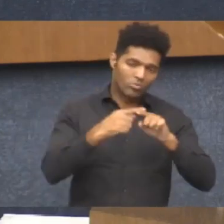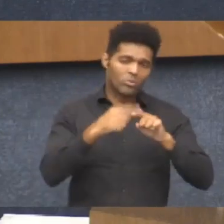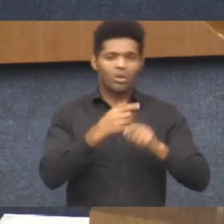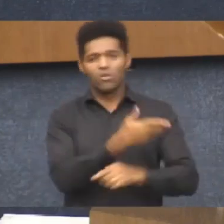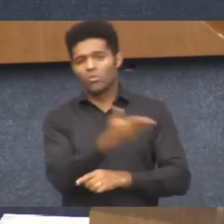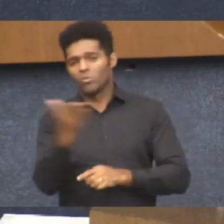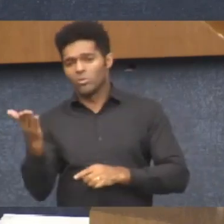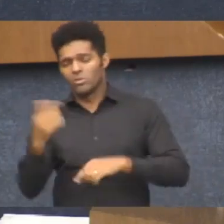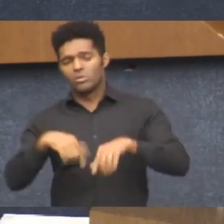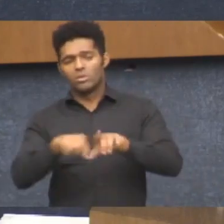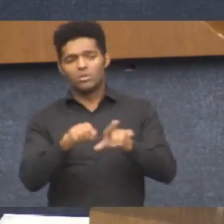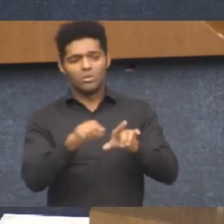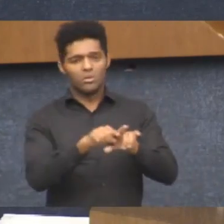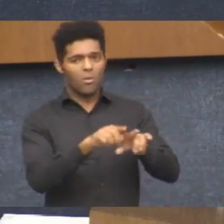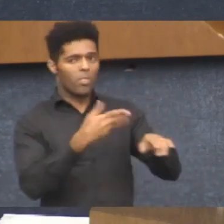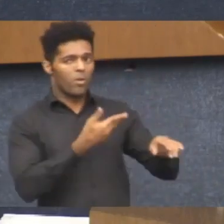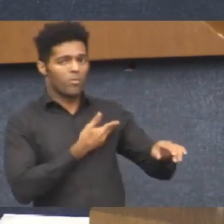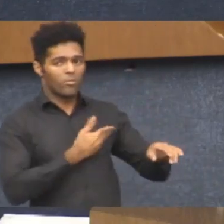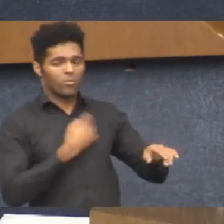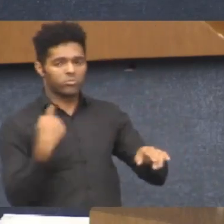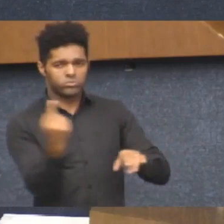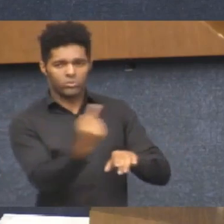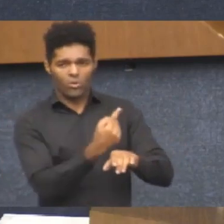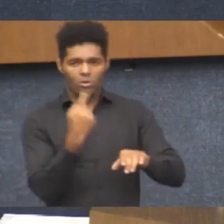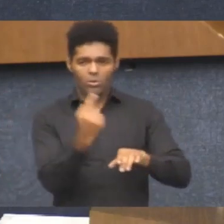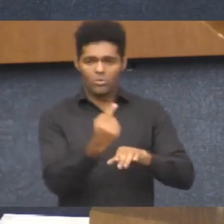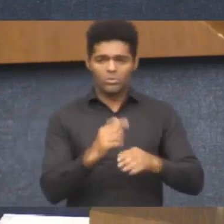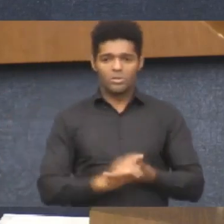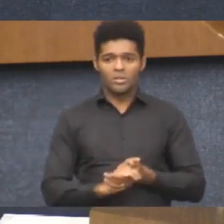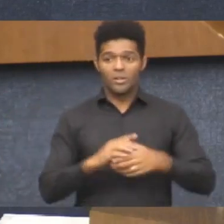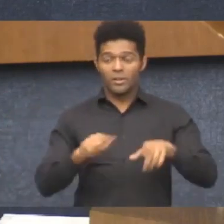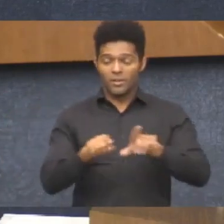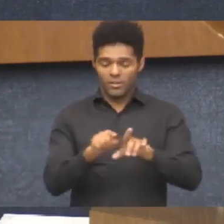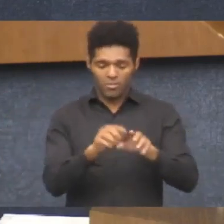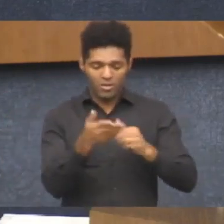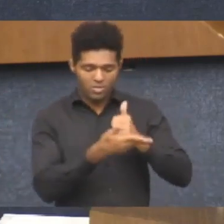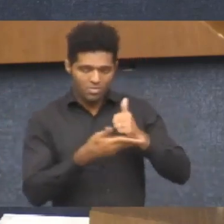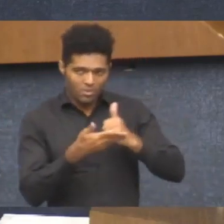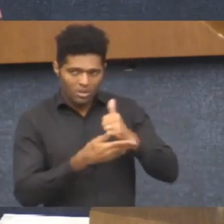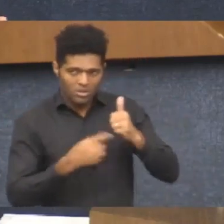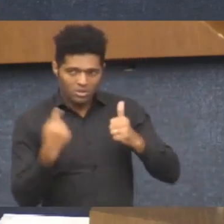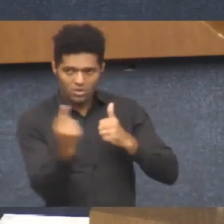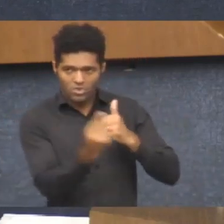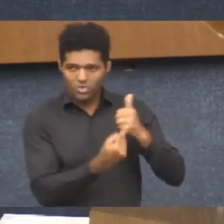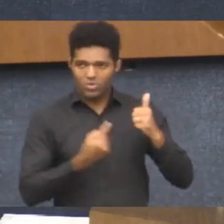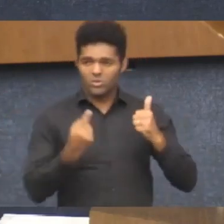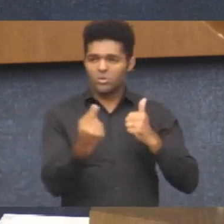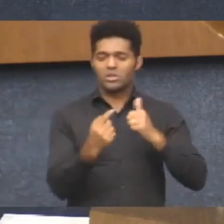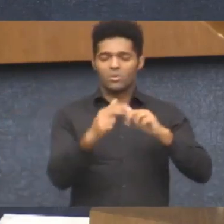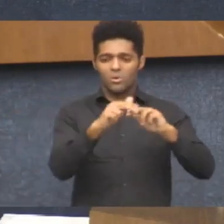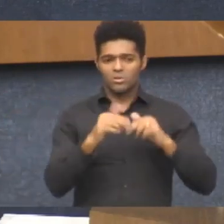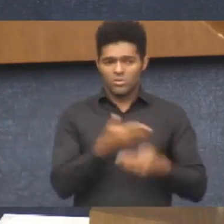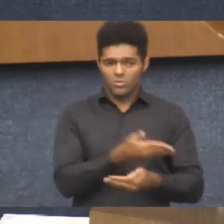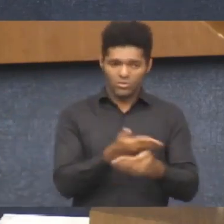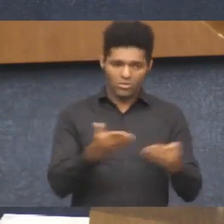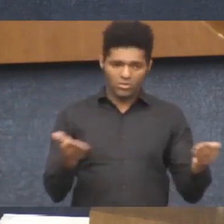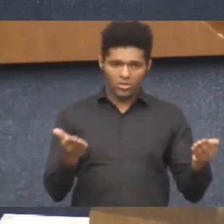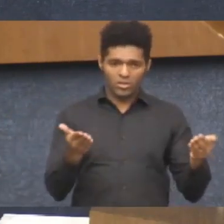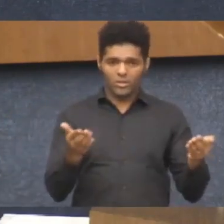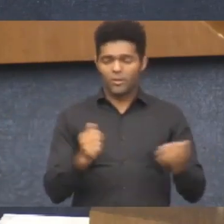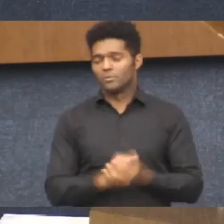são nossos amigos, né? E principalmente os nossos alicerces para esses rostos aqui,